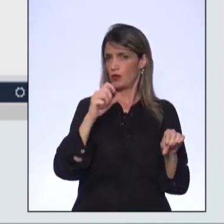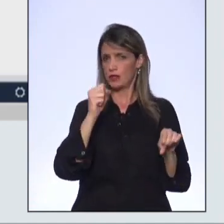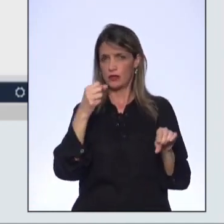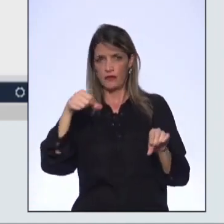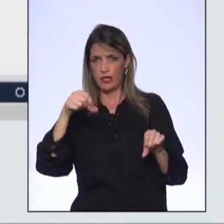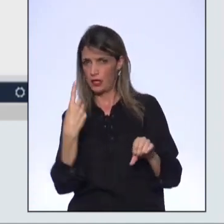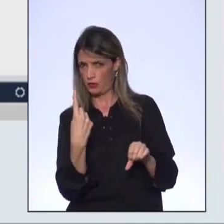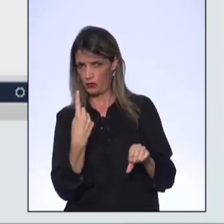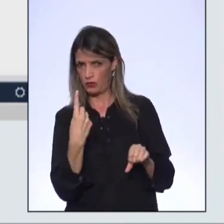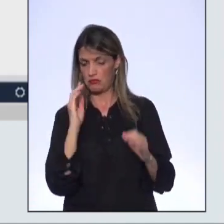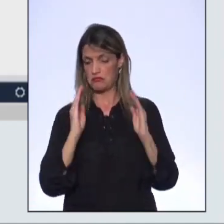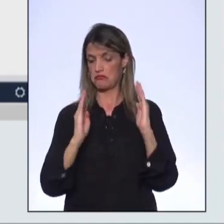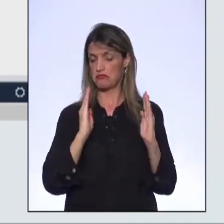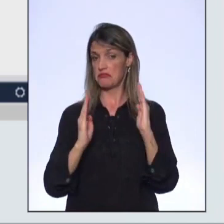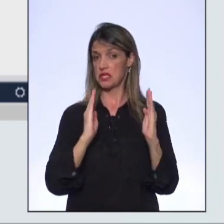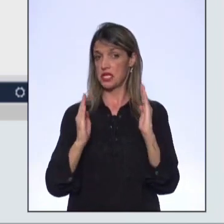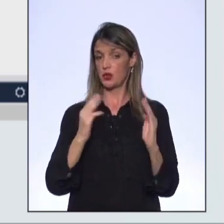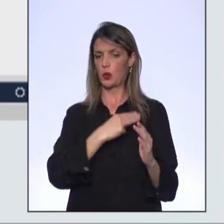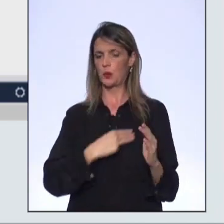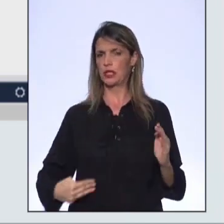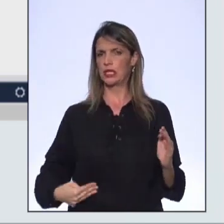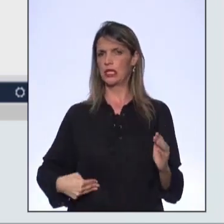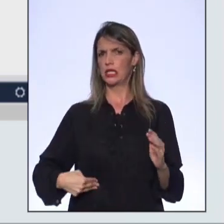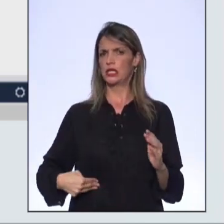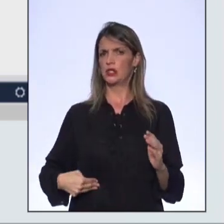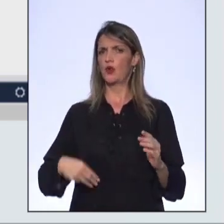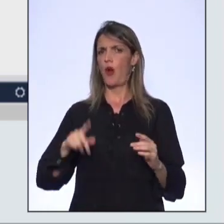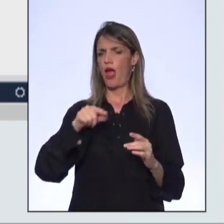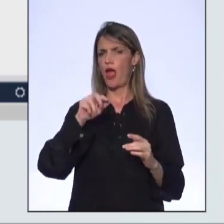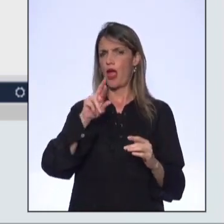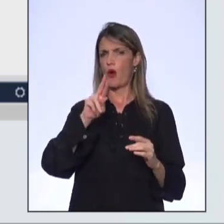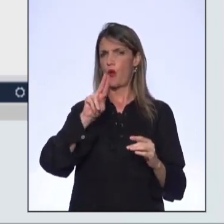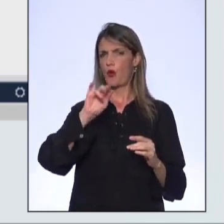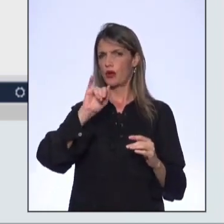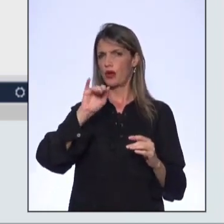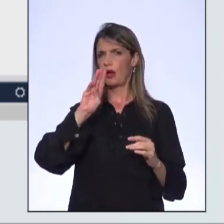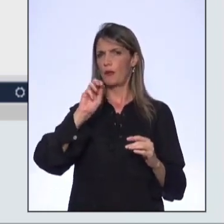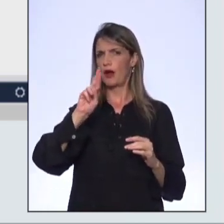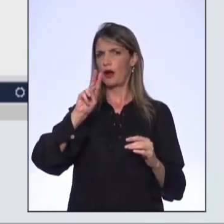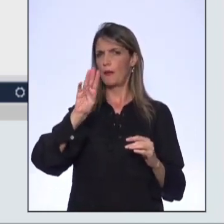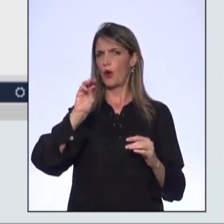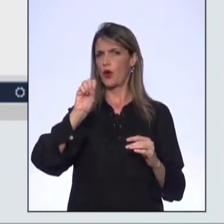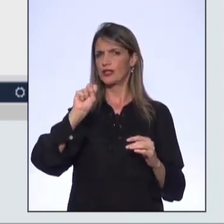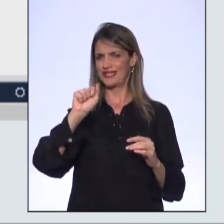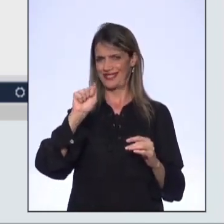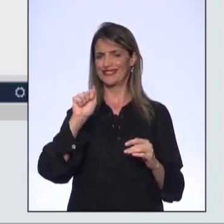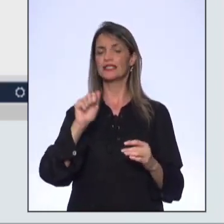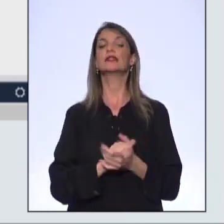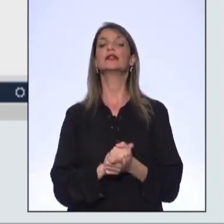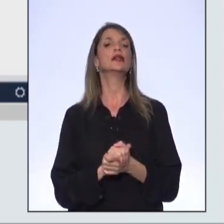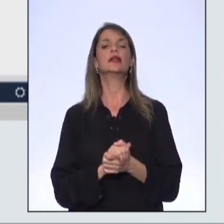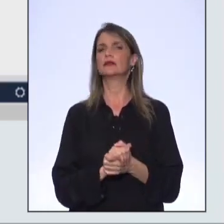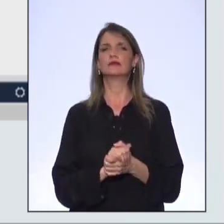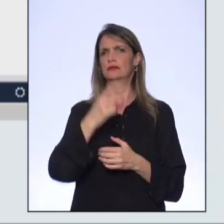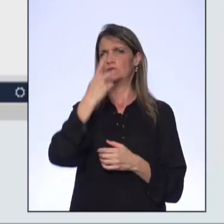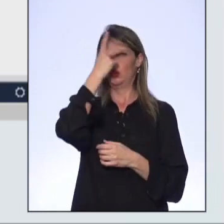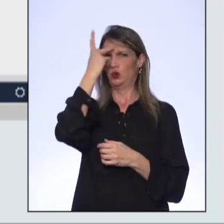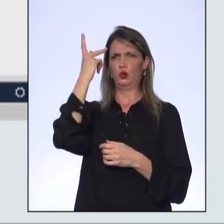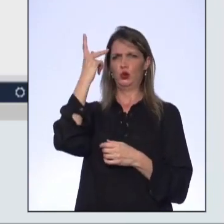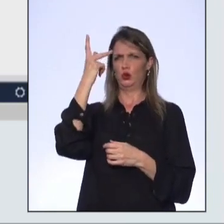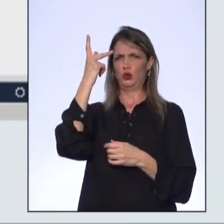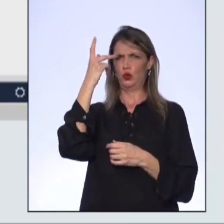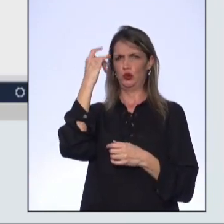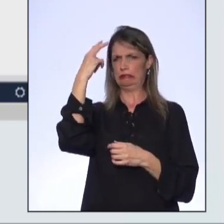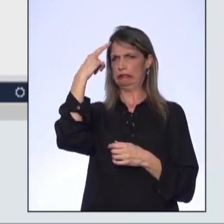1891. Nessa época, o ministro da Fazenda era Rui Barbosa. Rui Barbosa foi o mentor intelectual do